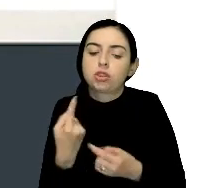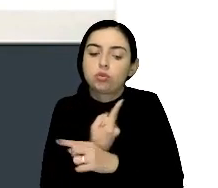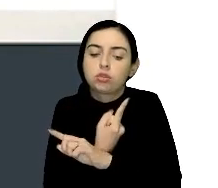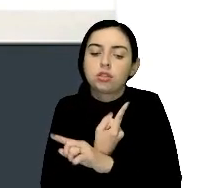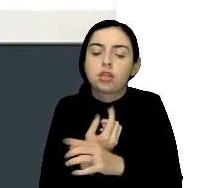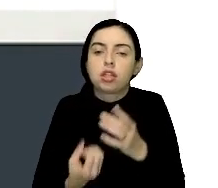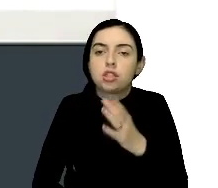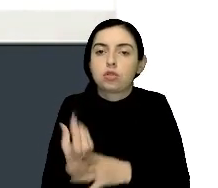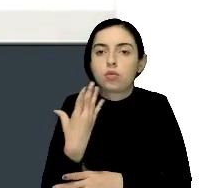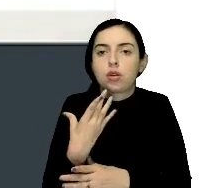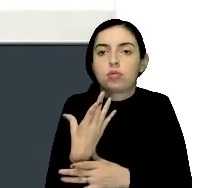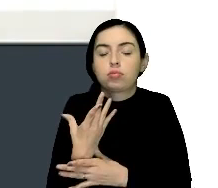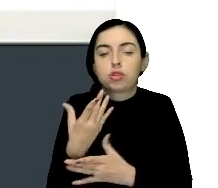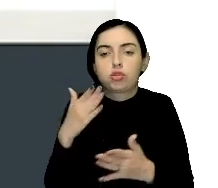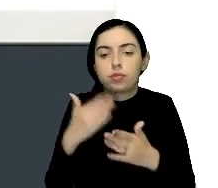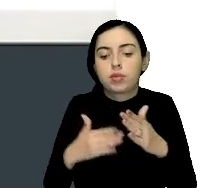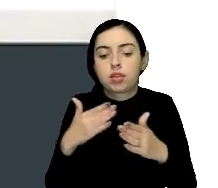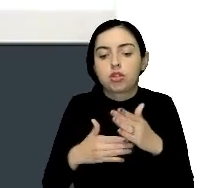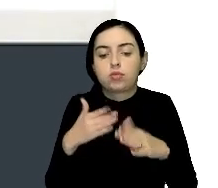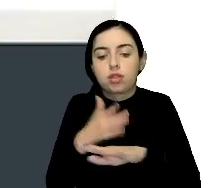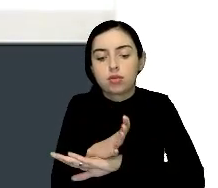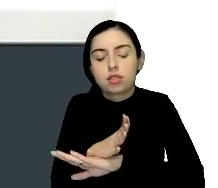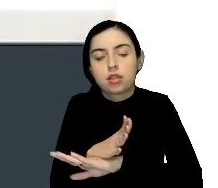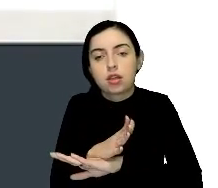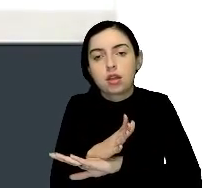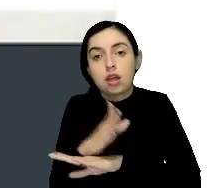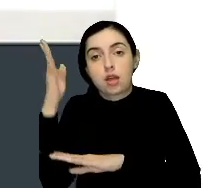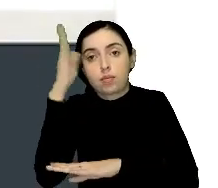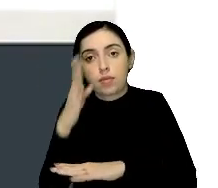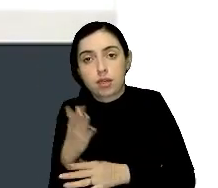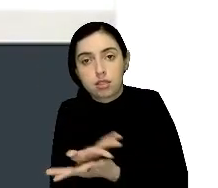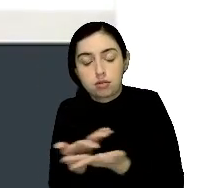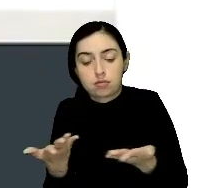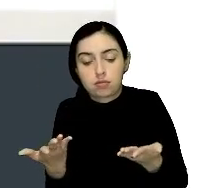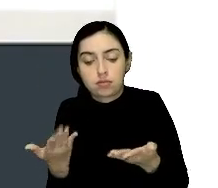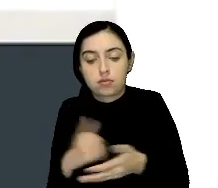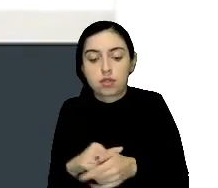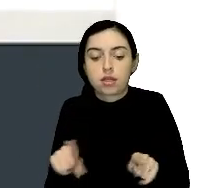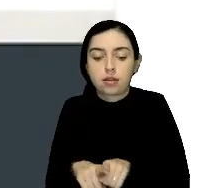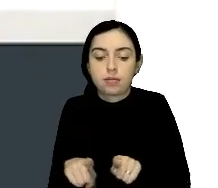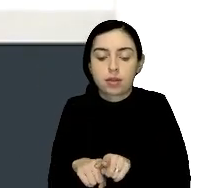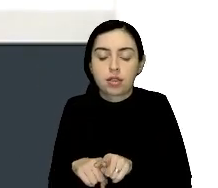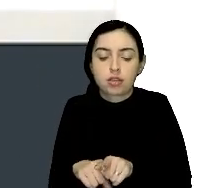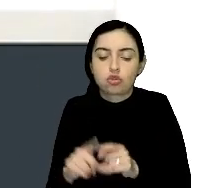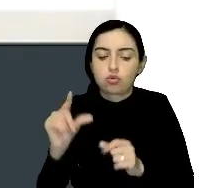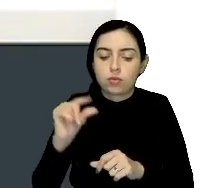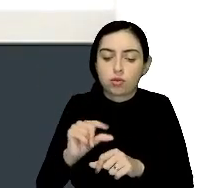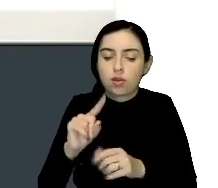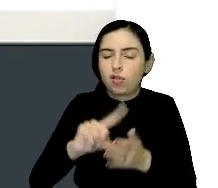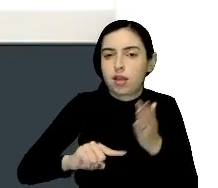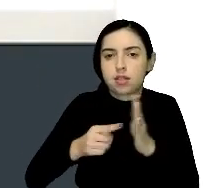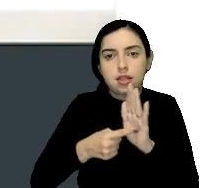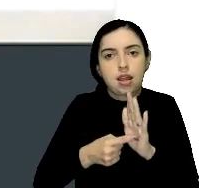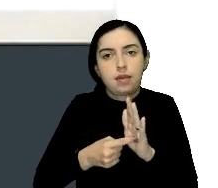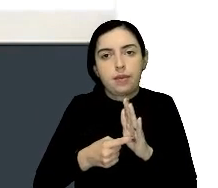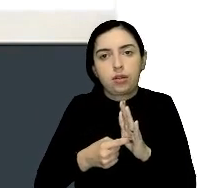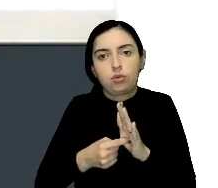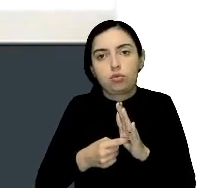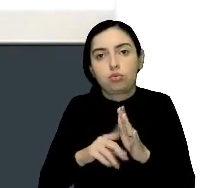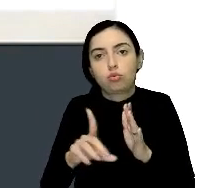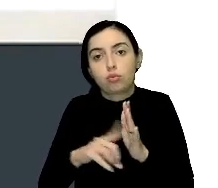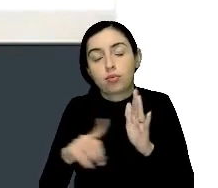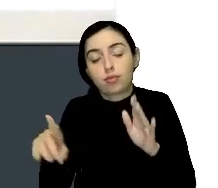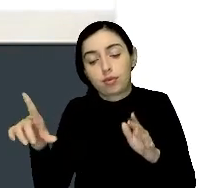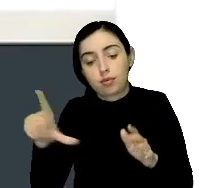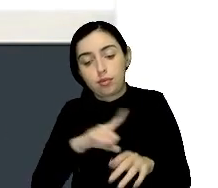dos institutos de impedimento de ingresso, da repatriação e deportação sumária, bem como impor a redução ou cancelamento do prazo de estada por suspeita